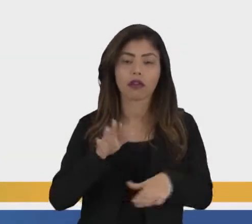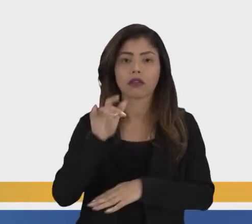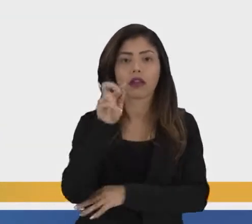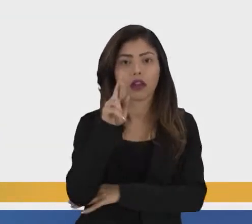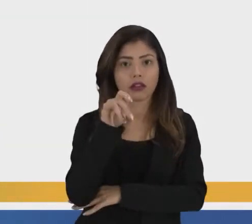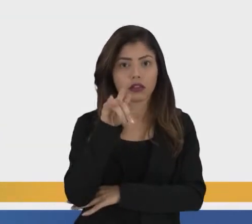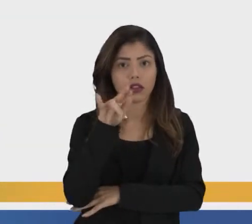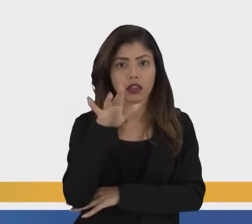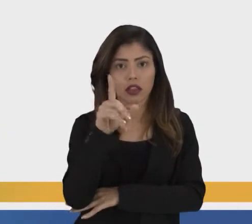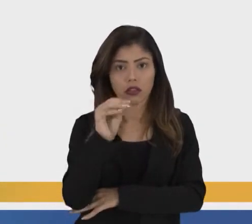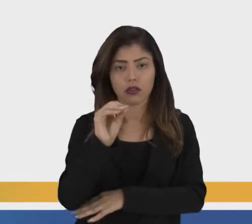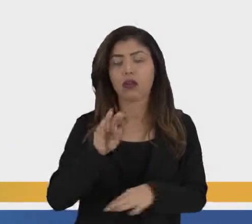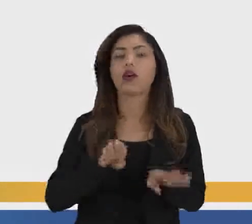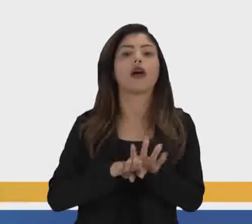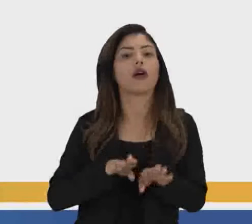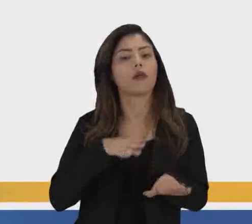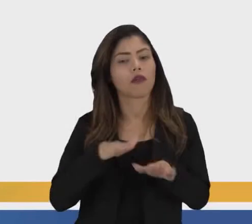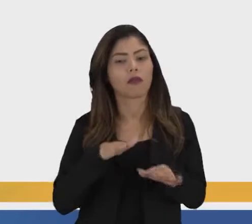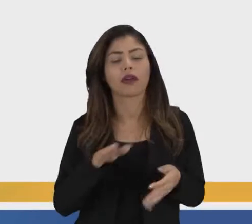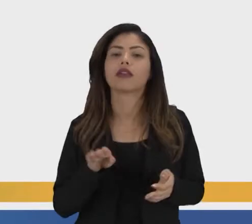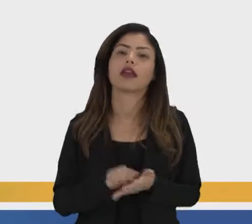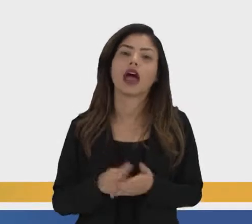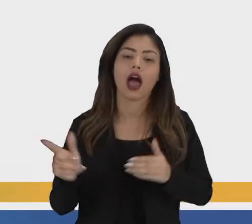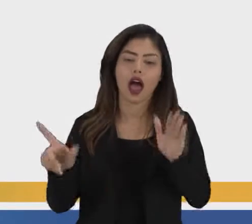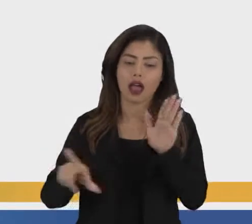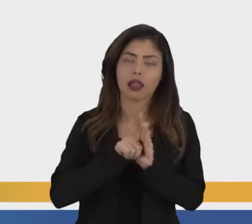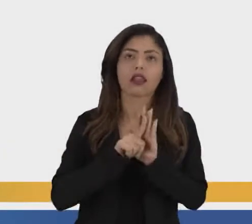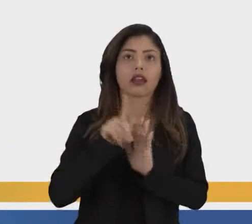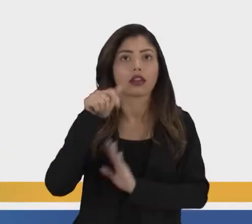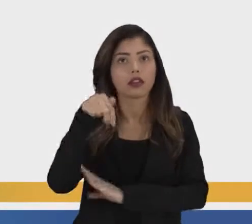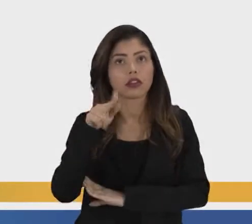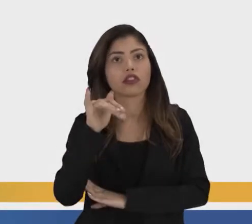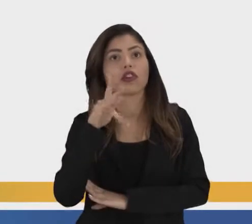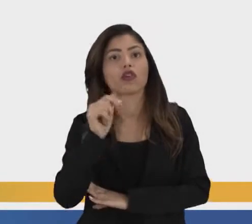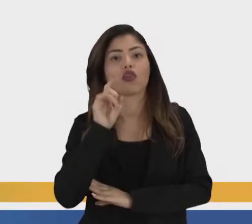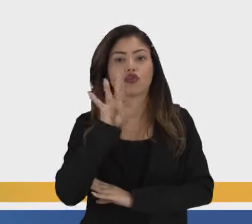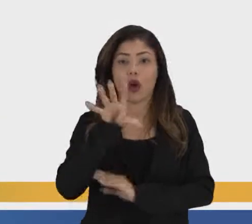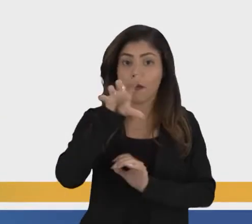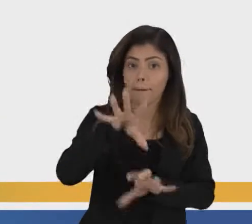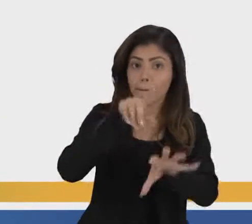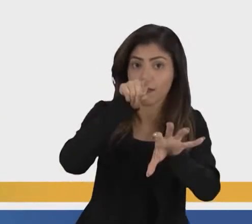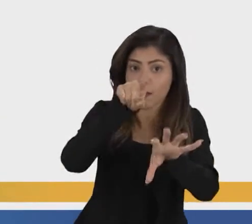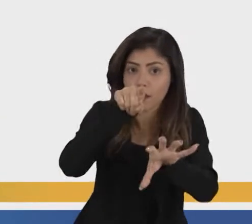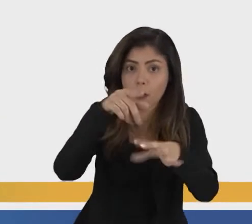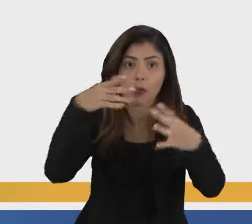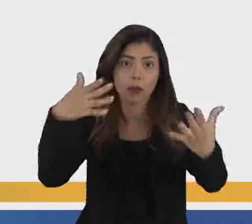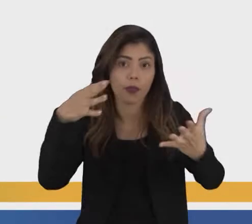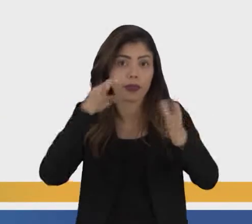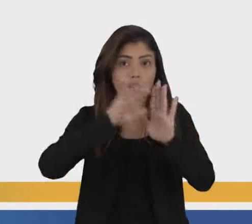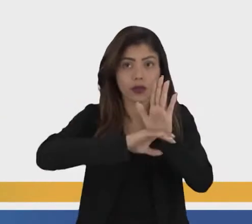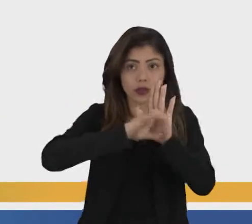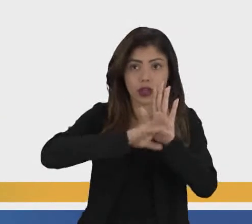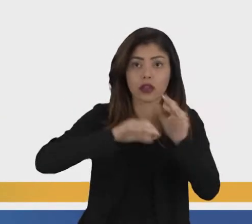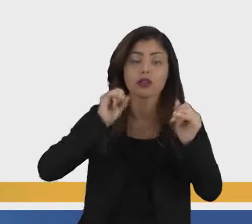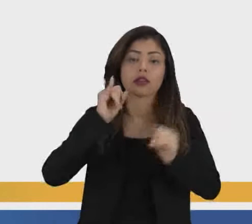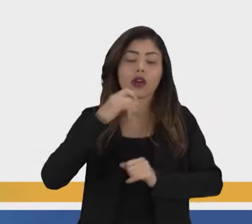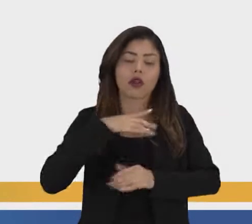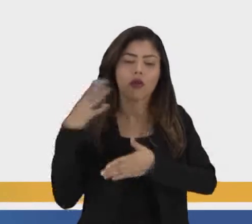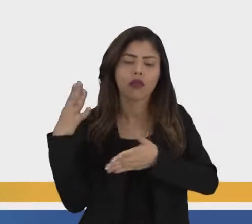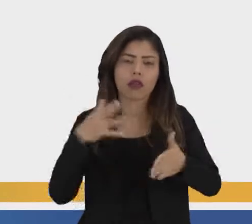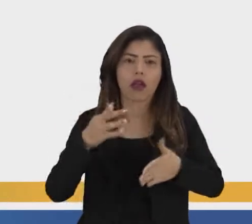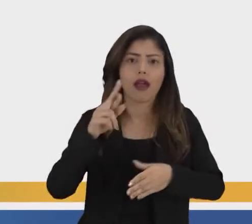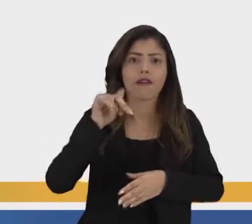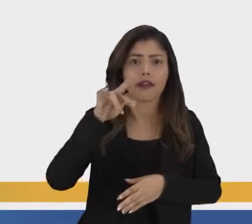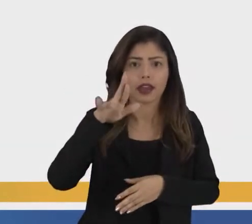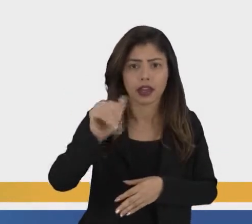repouso ou em movimento retilíneo uniforme. E as leis de Newton só são válidas para esse tipo de referencial.